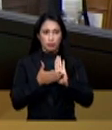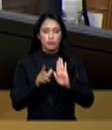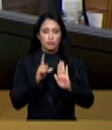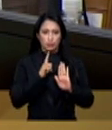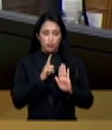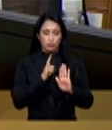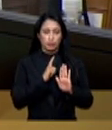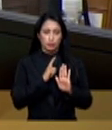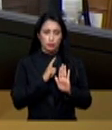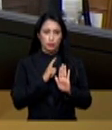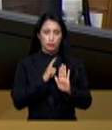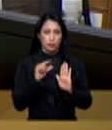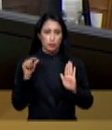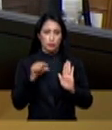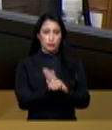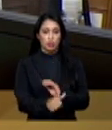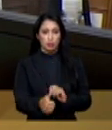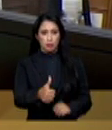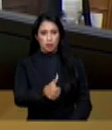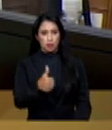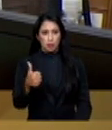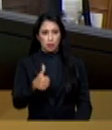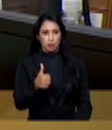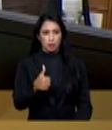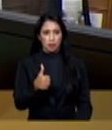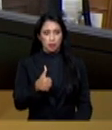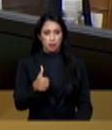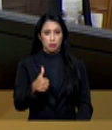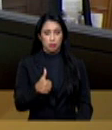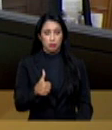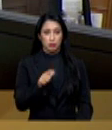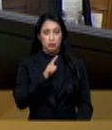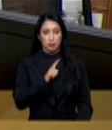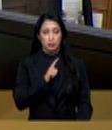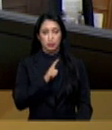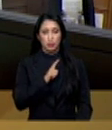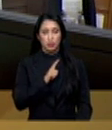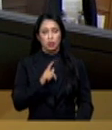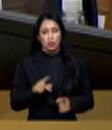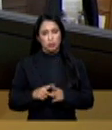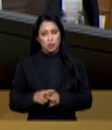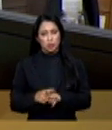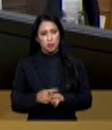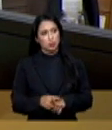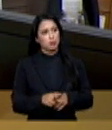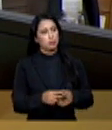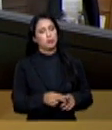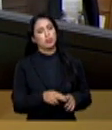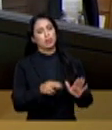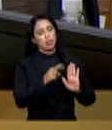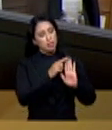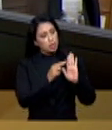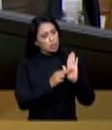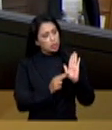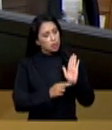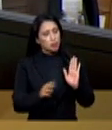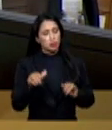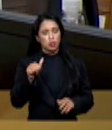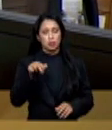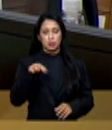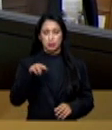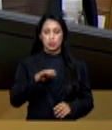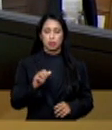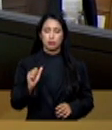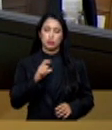bem como no seu parar o primeiro desse artigo 4 b a disciplina por ato normativo da Ana dos